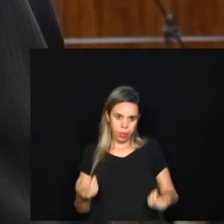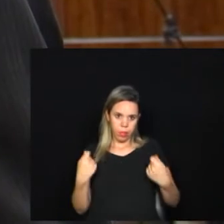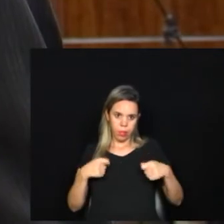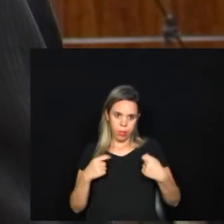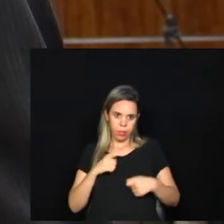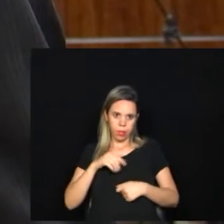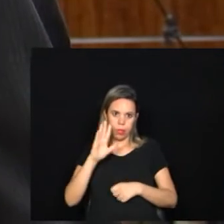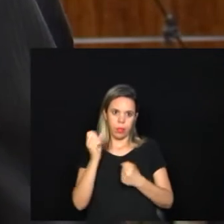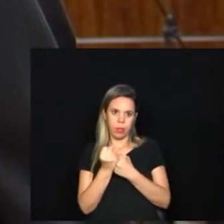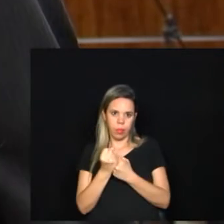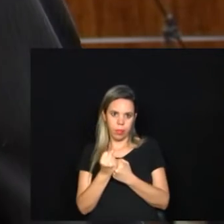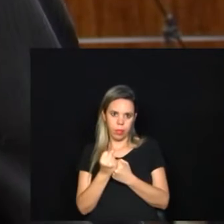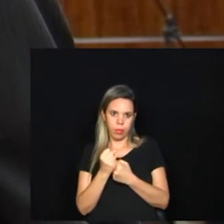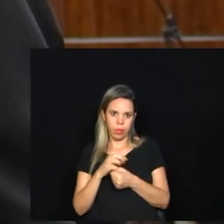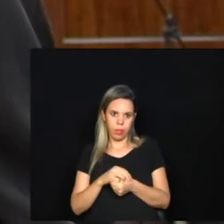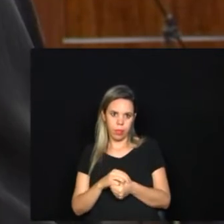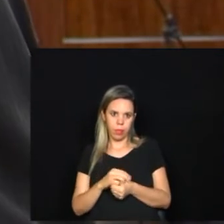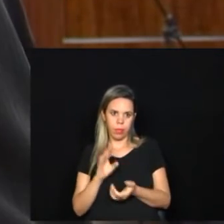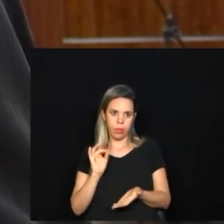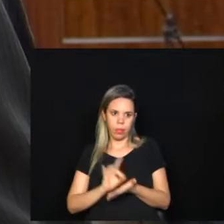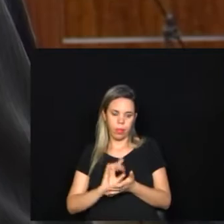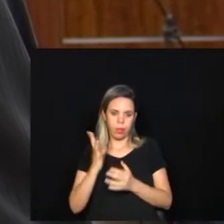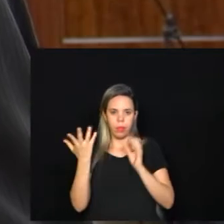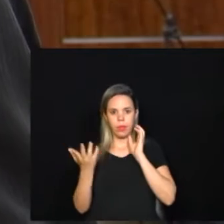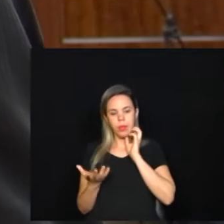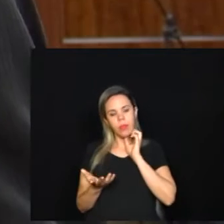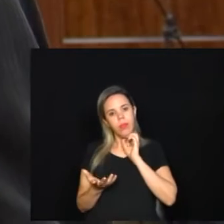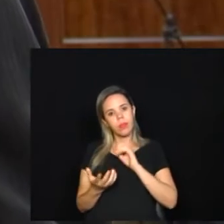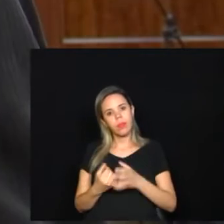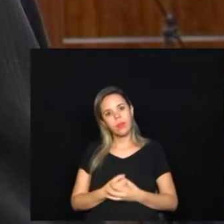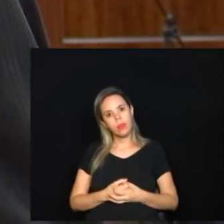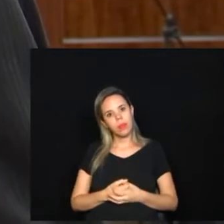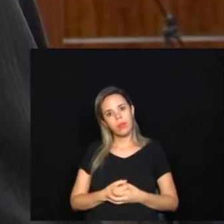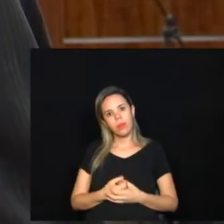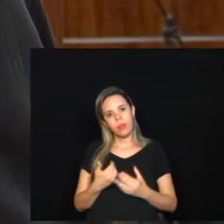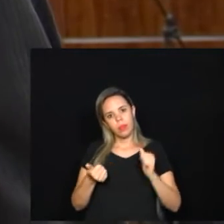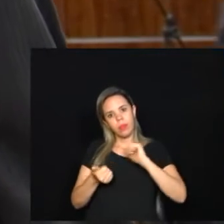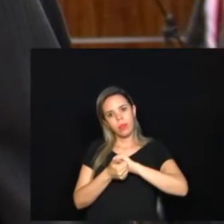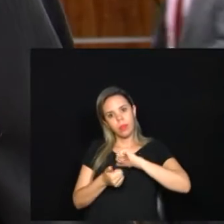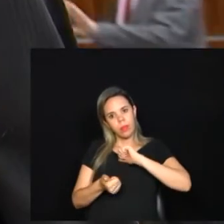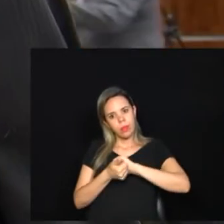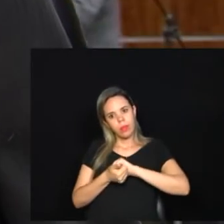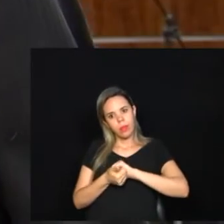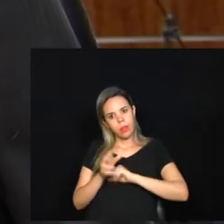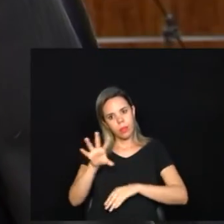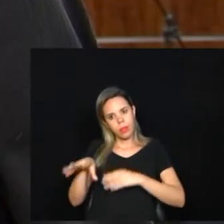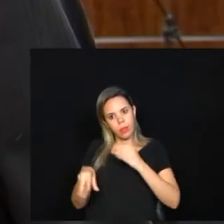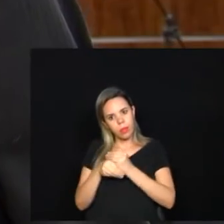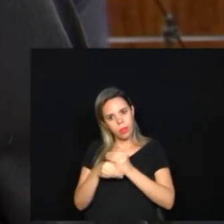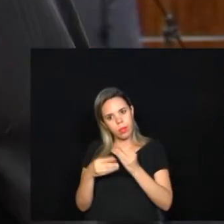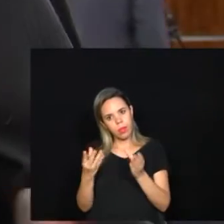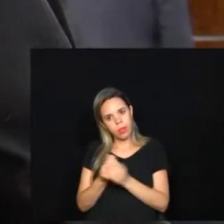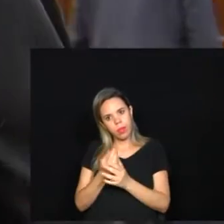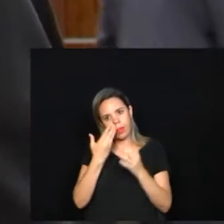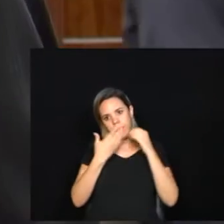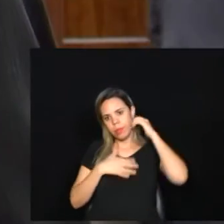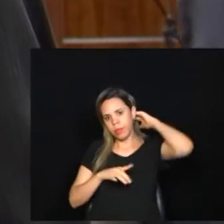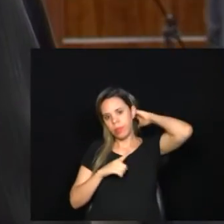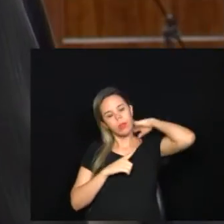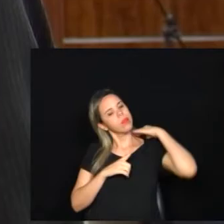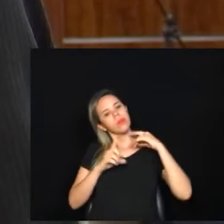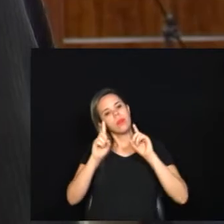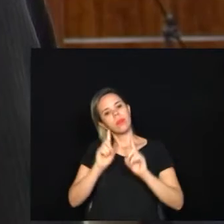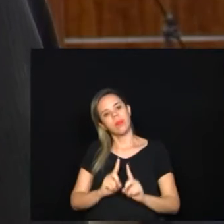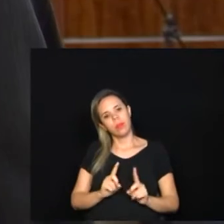ter mais apoio para que ela realmente aconteça de maneira com qualidade, incluindo crianças que têm algum tipo